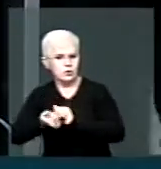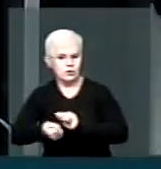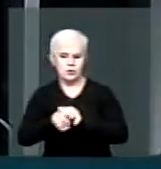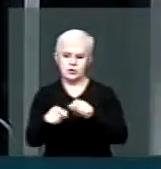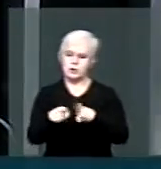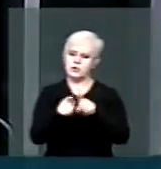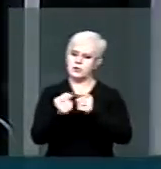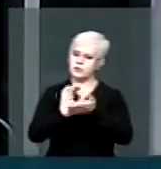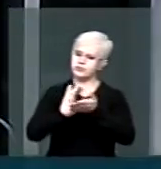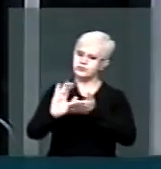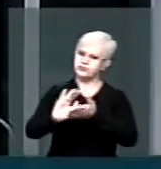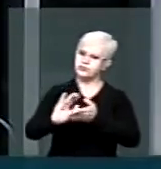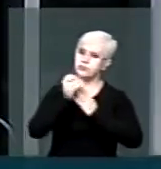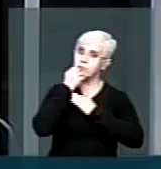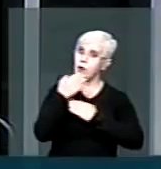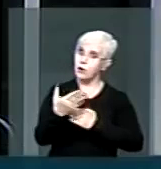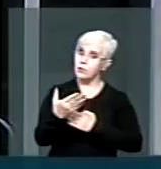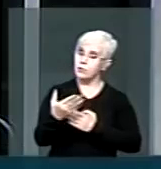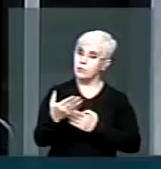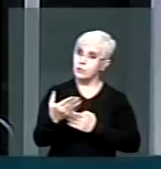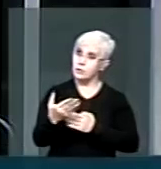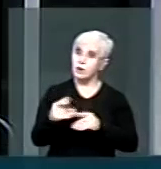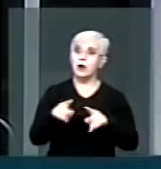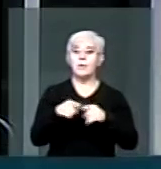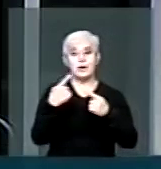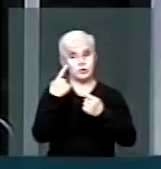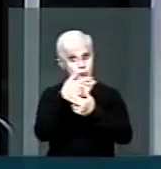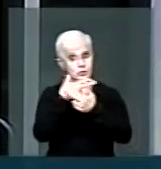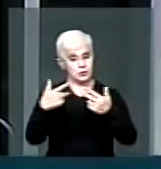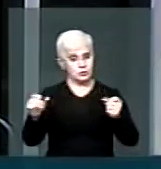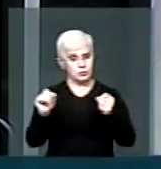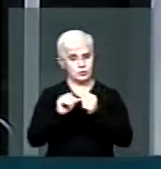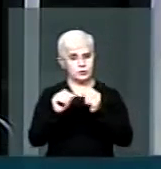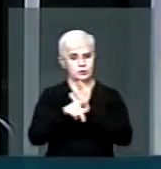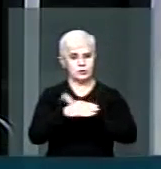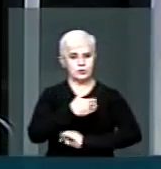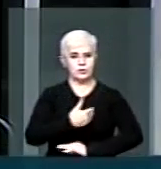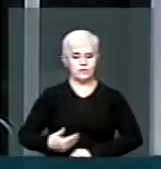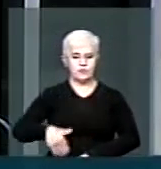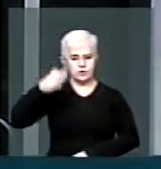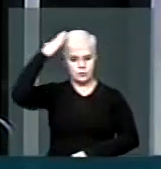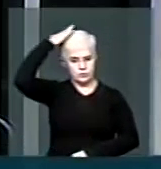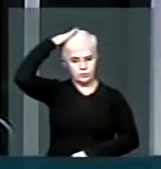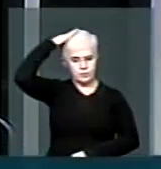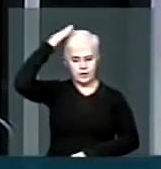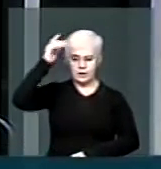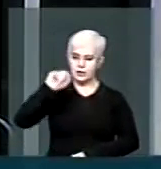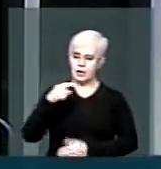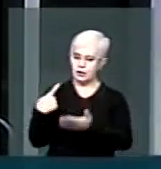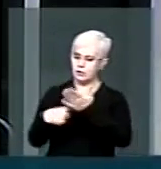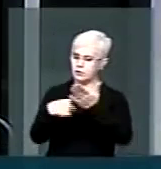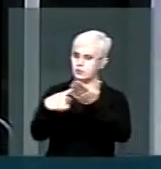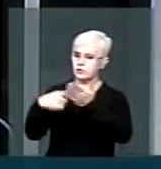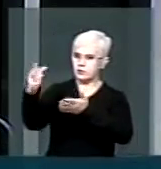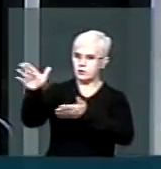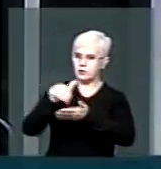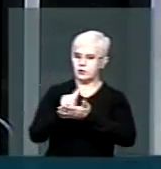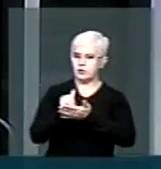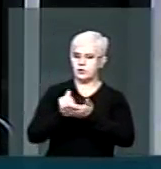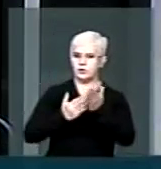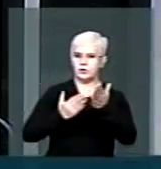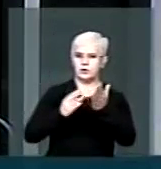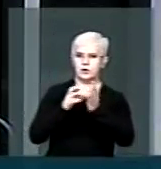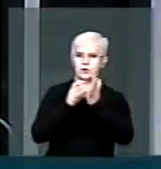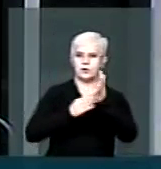recursos suficientes. Nesse sentido, uma das ações realizadas pelo governo do Paraná foi a convocação de novos candidatos